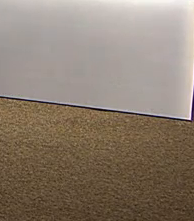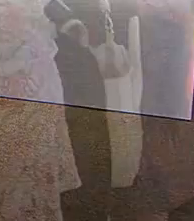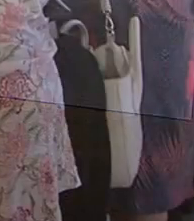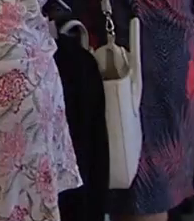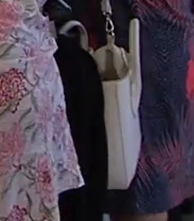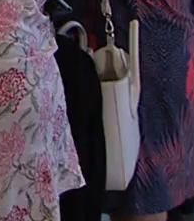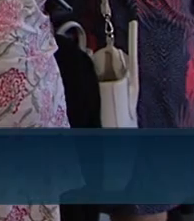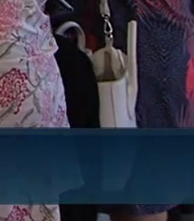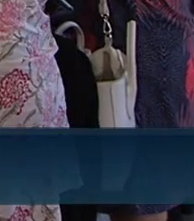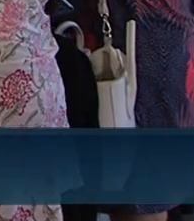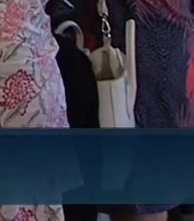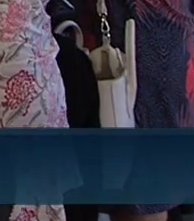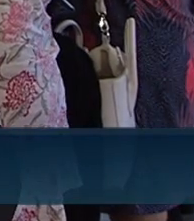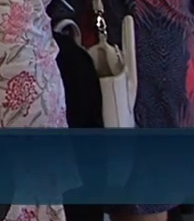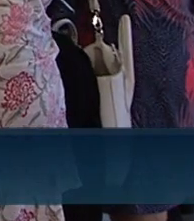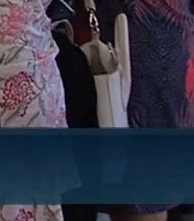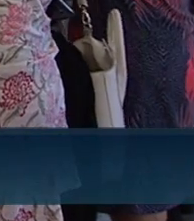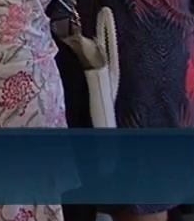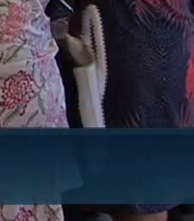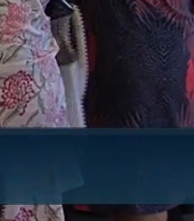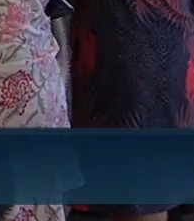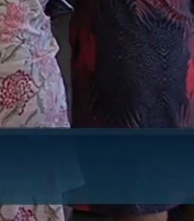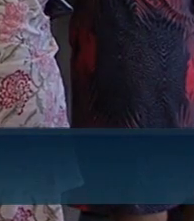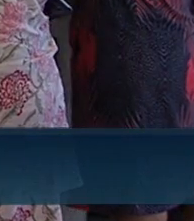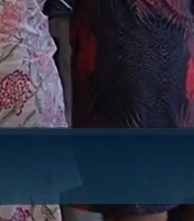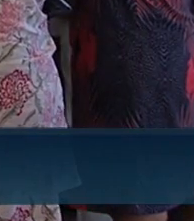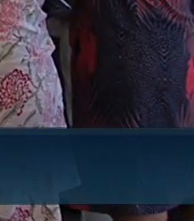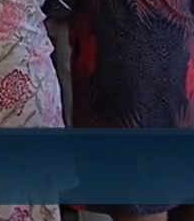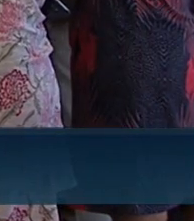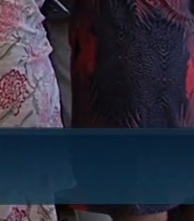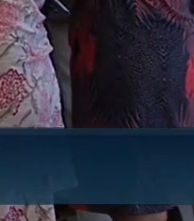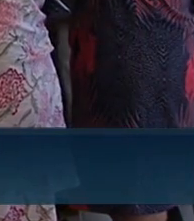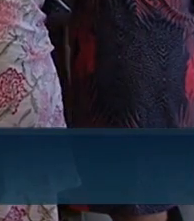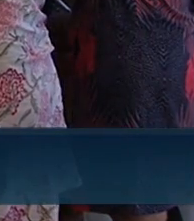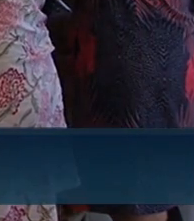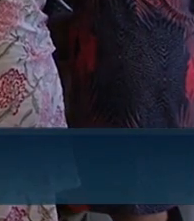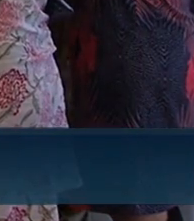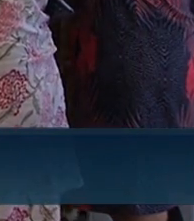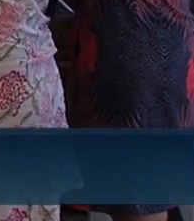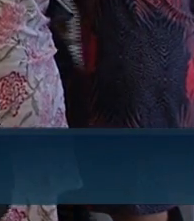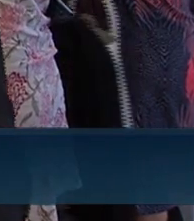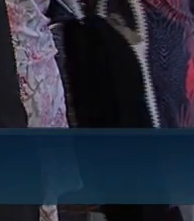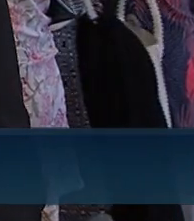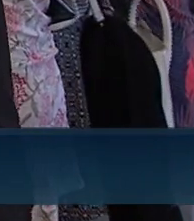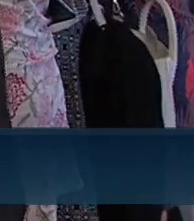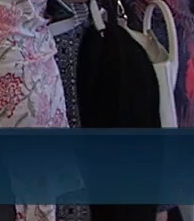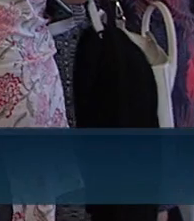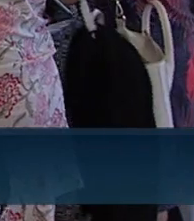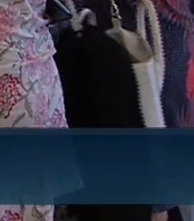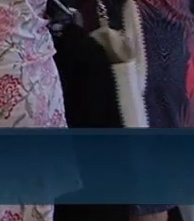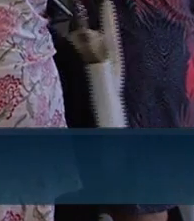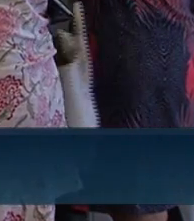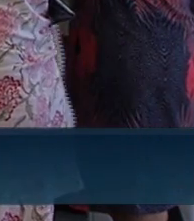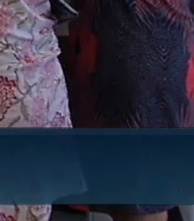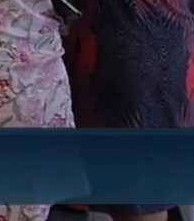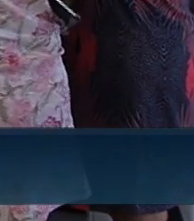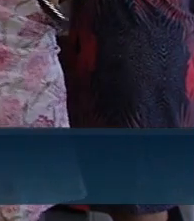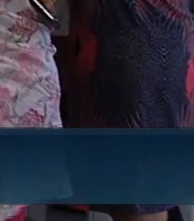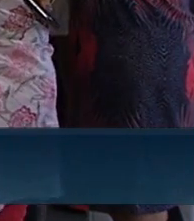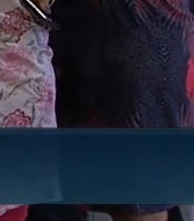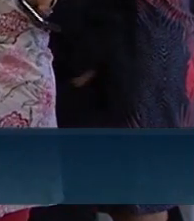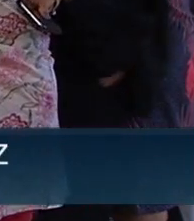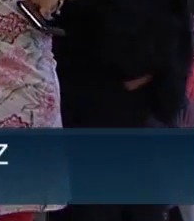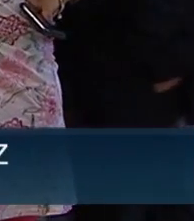Daniele jornalistas posicionados ministros sentados aguardando apenas a o anúncio da presidenta Dilma Roussef essa reforma